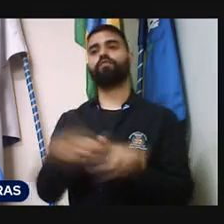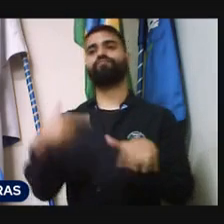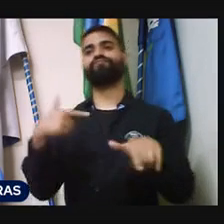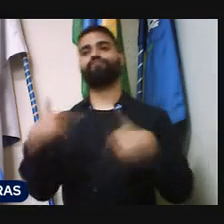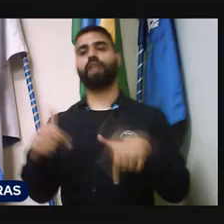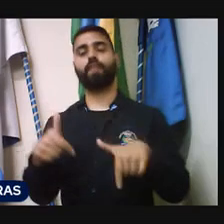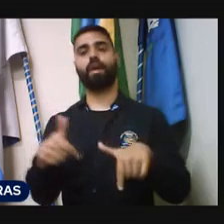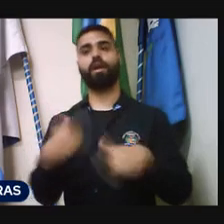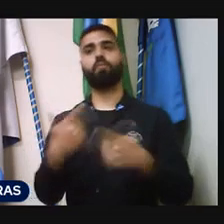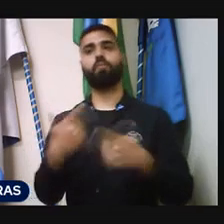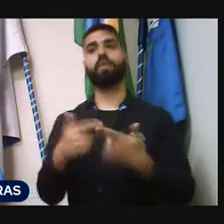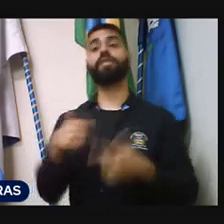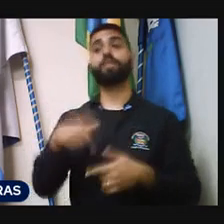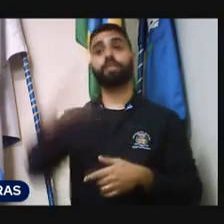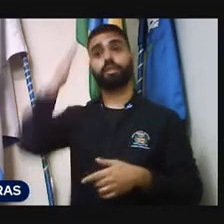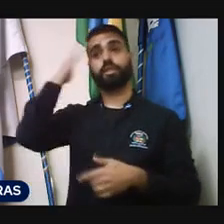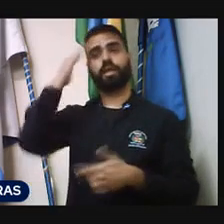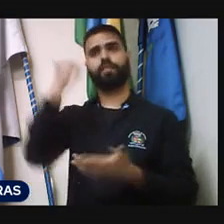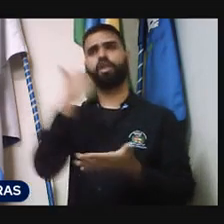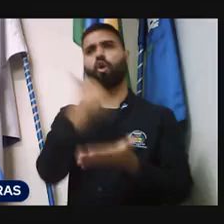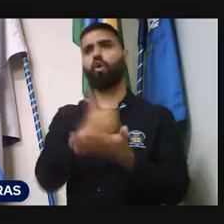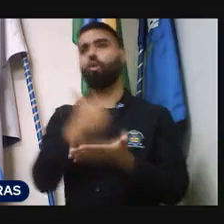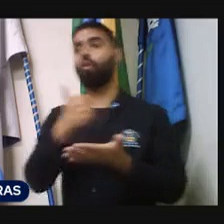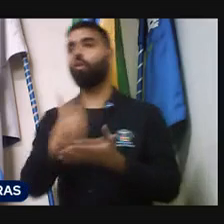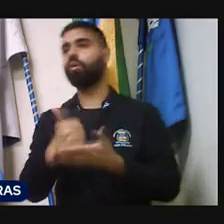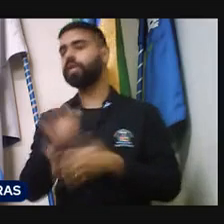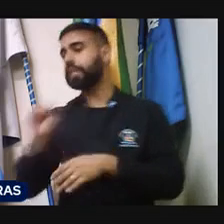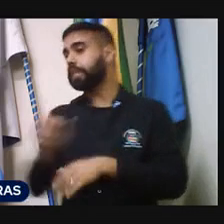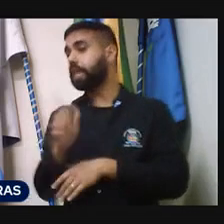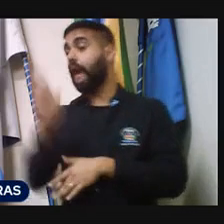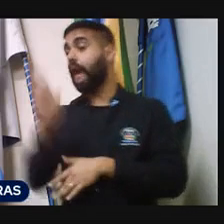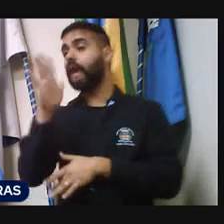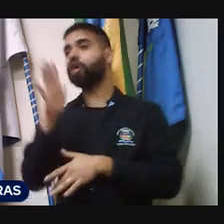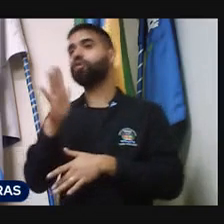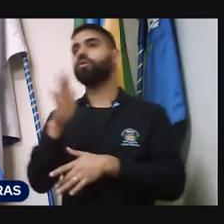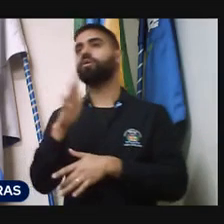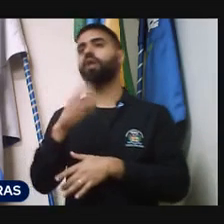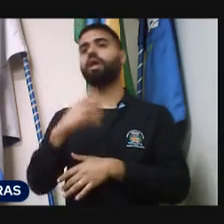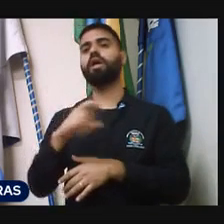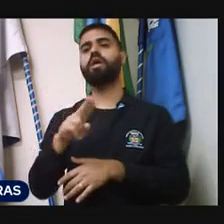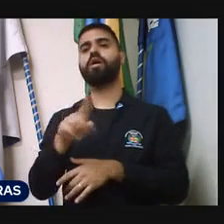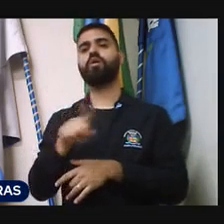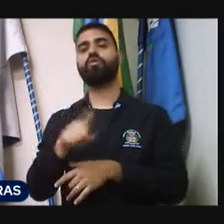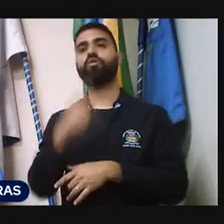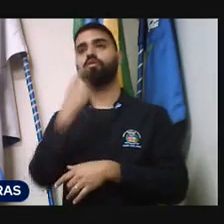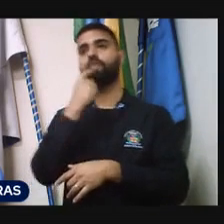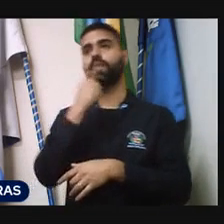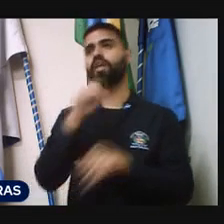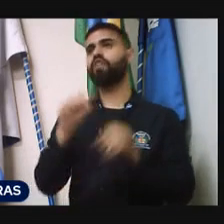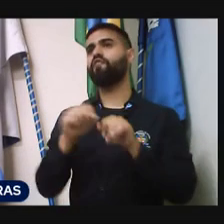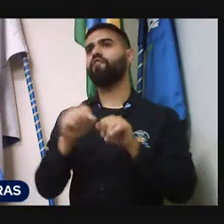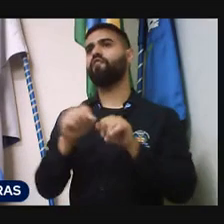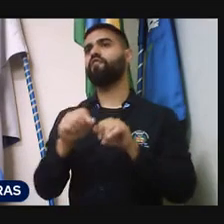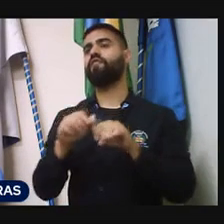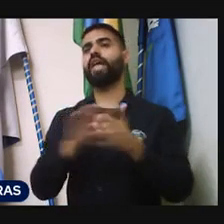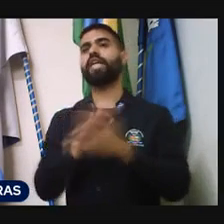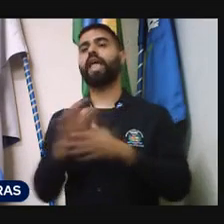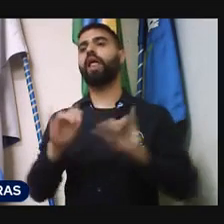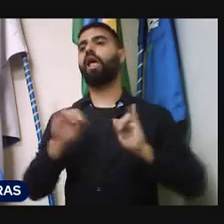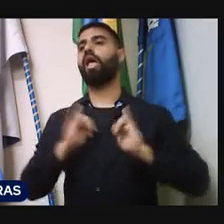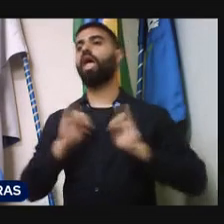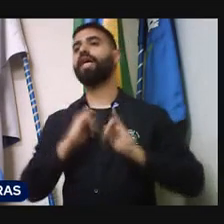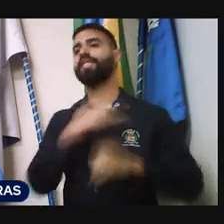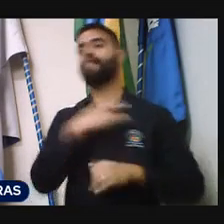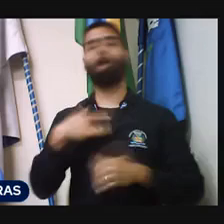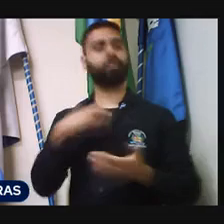serviço nesse lugares porque a gente sabe que o contrato milionário igual da Cruz Vermelha Tem muita gente que não exerce função nenhuma de saúde